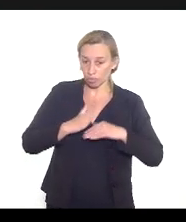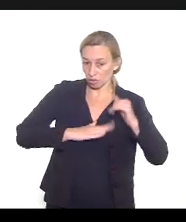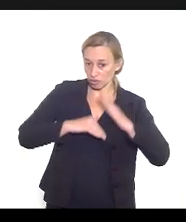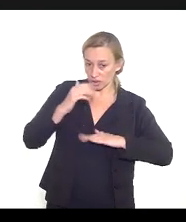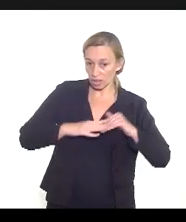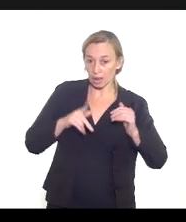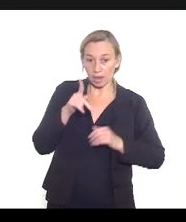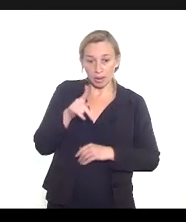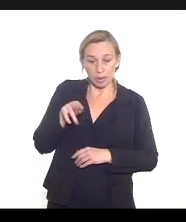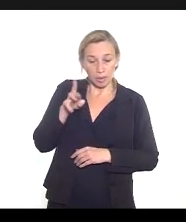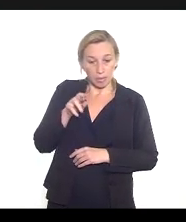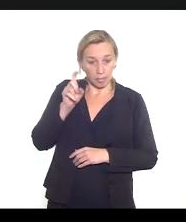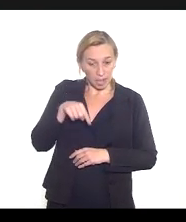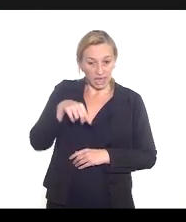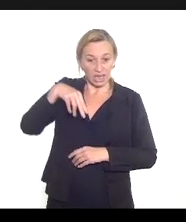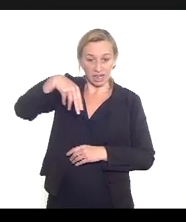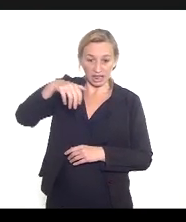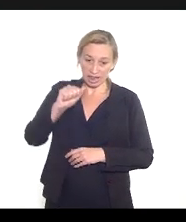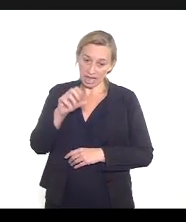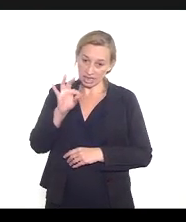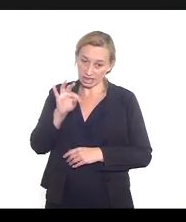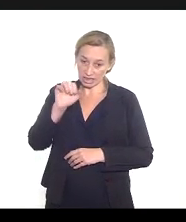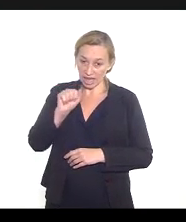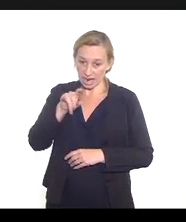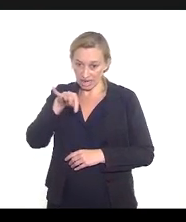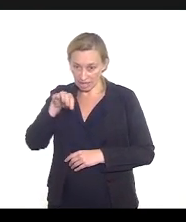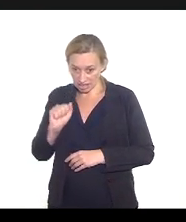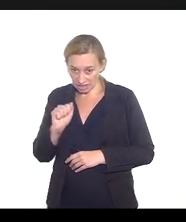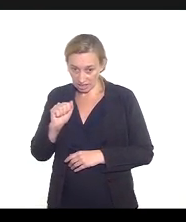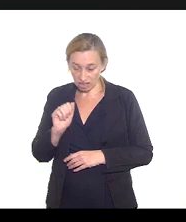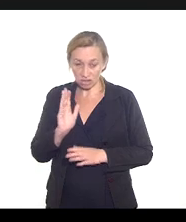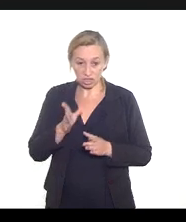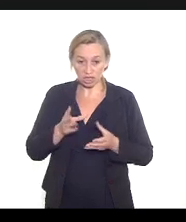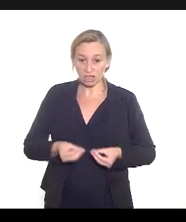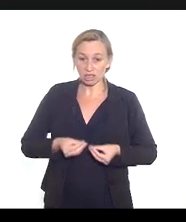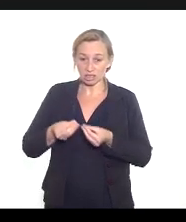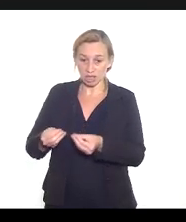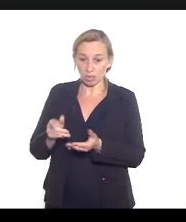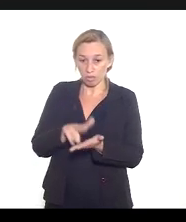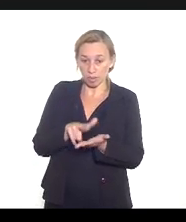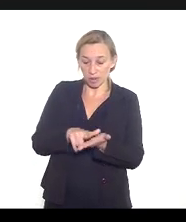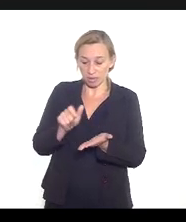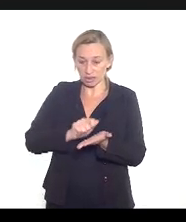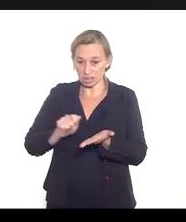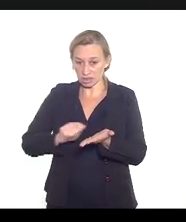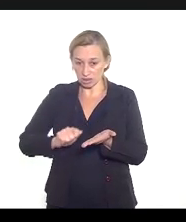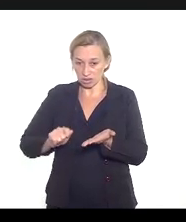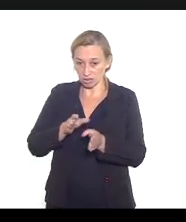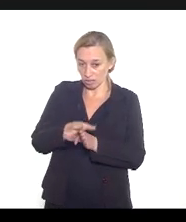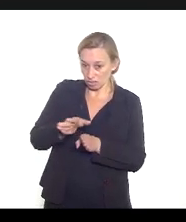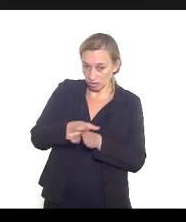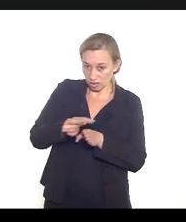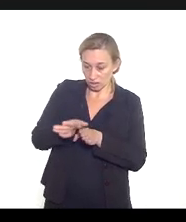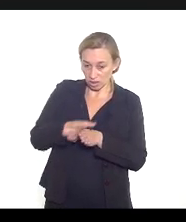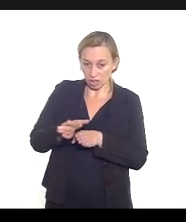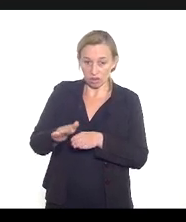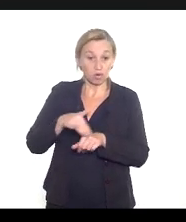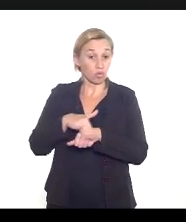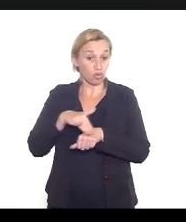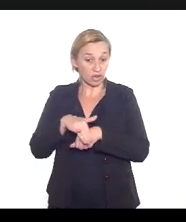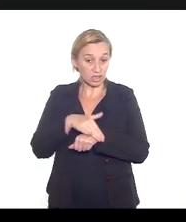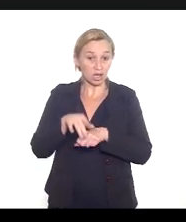pré-natalista quiser né deixar já esse termo de esclarecimento assinado entendendo que ele vai orientar se a gestante